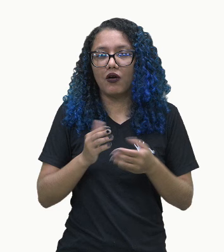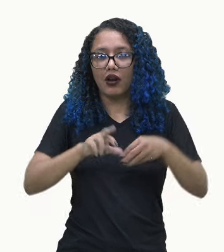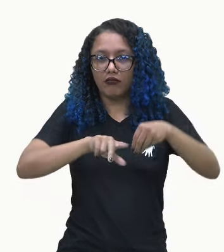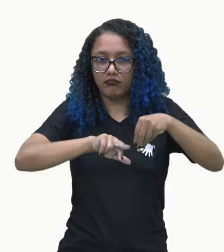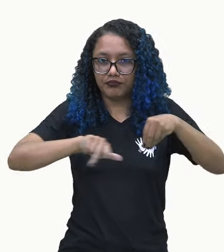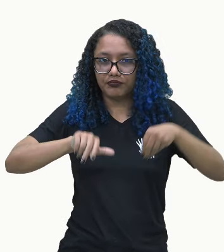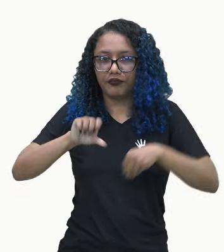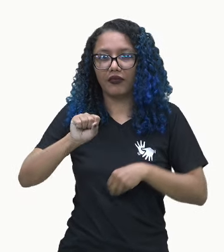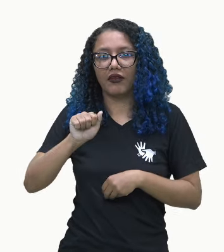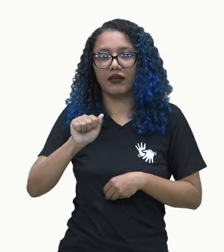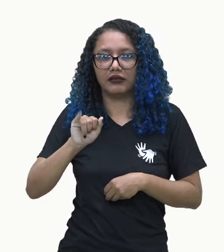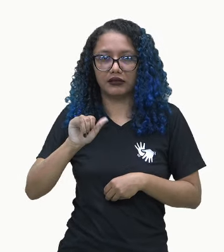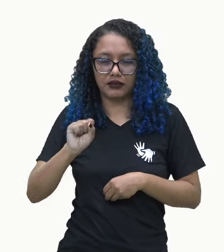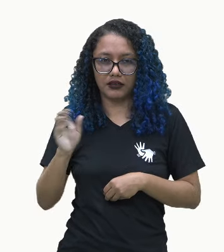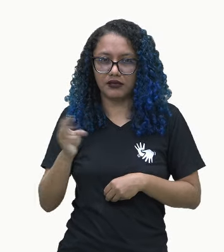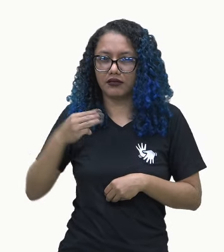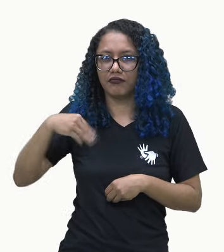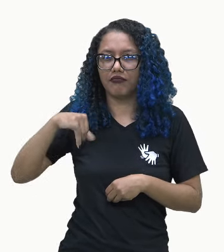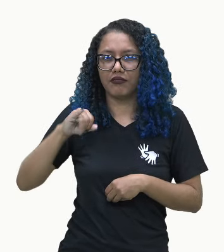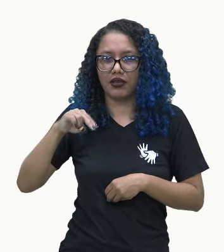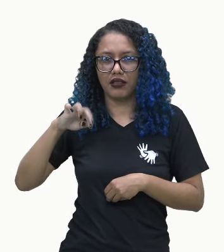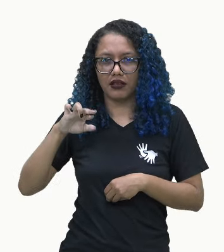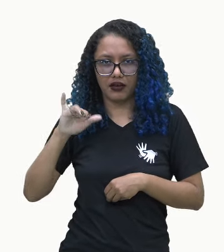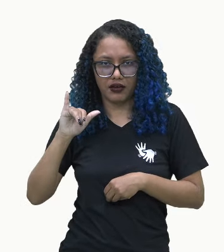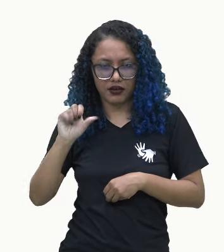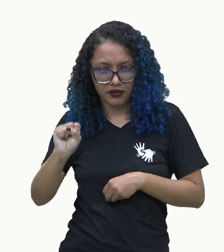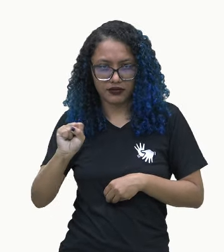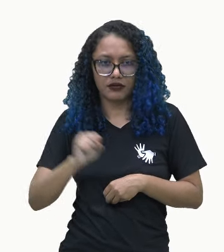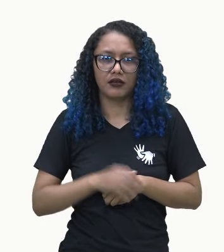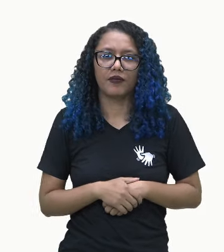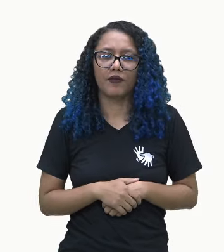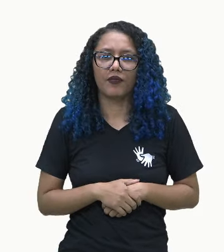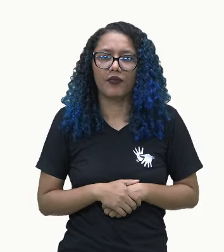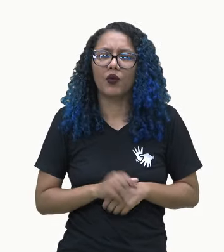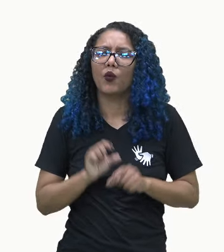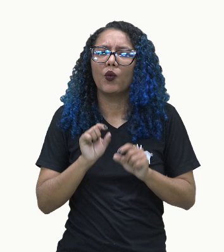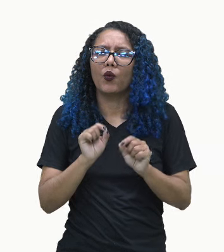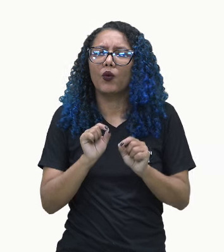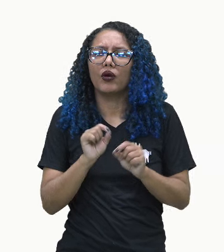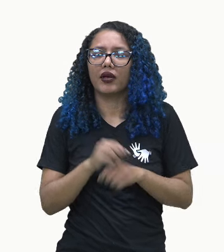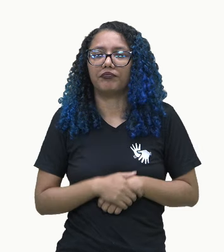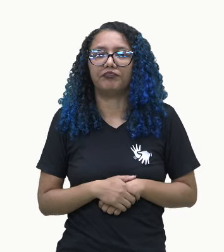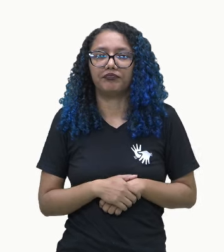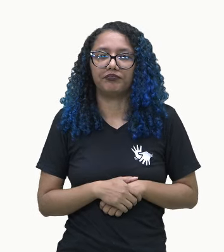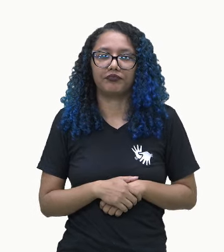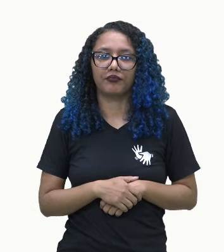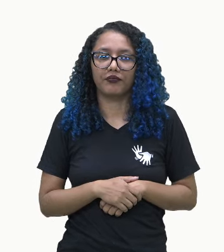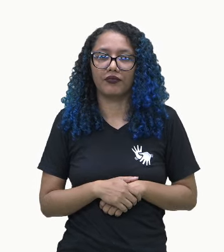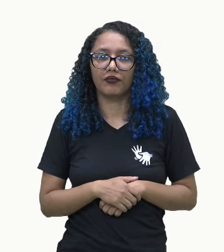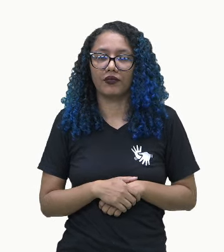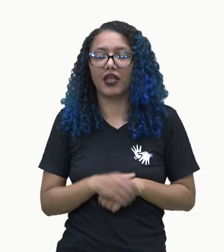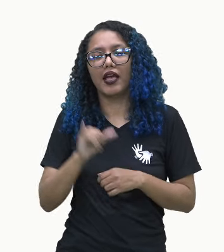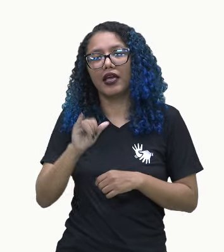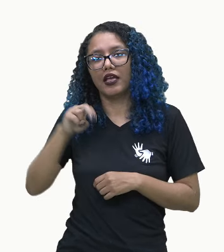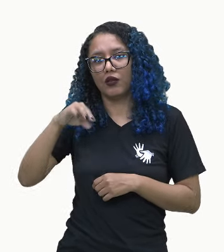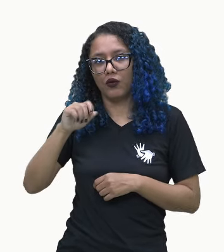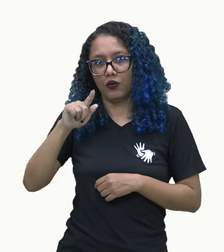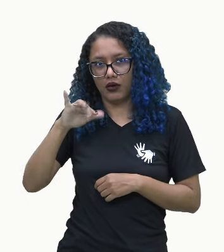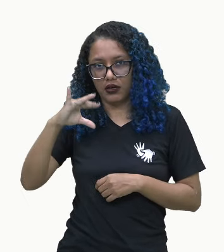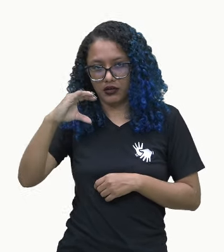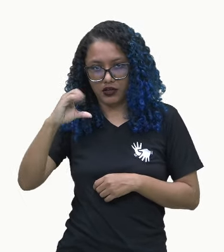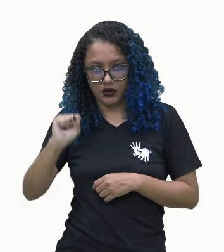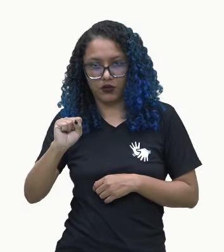minerais. Para os sais minerais, eles são compostos inorgânicos. Eles não